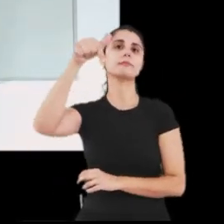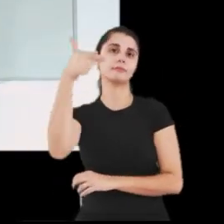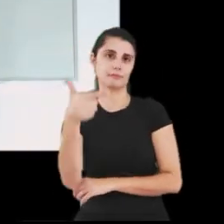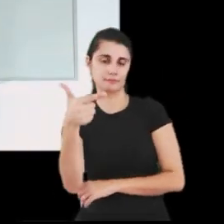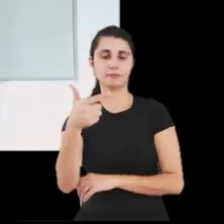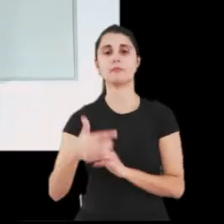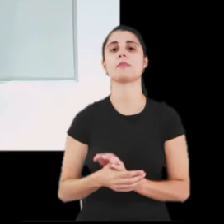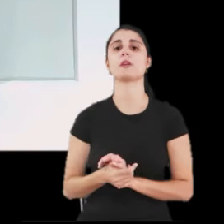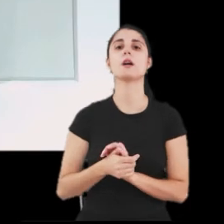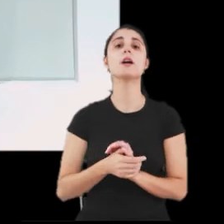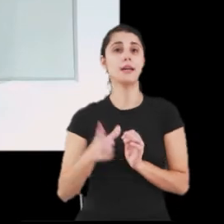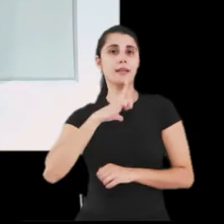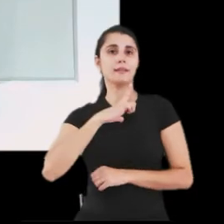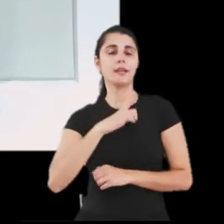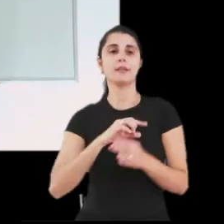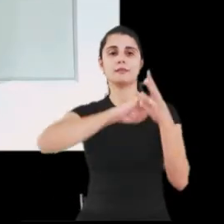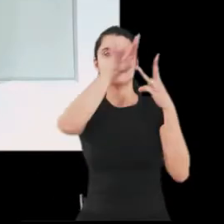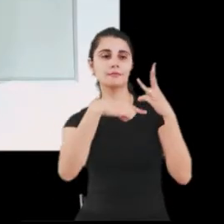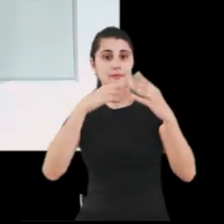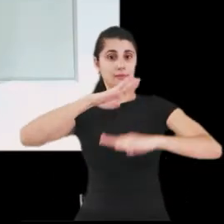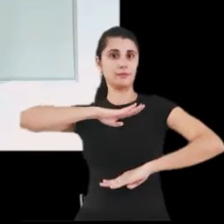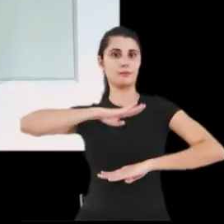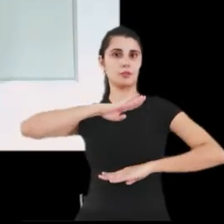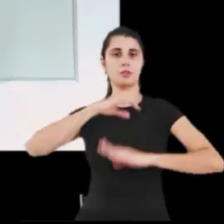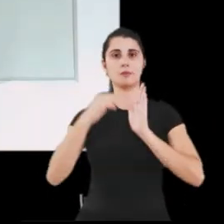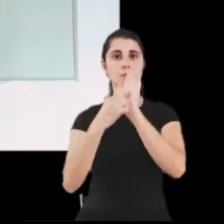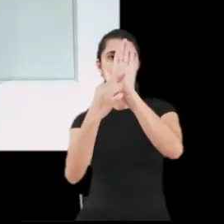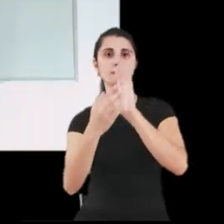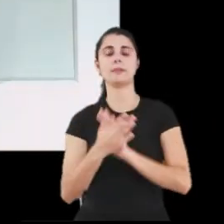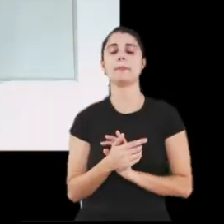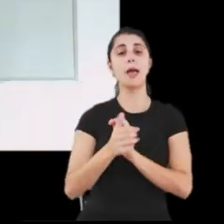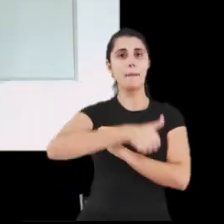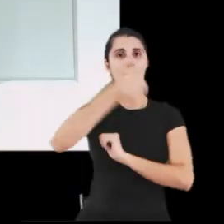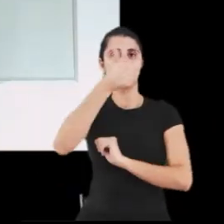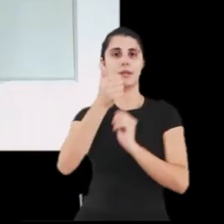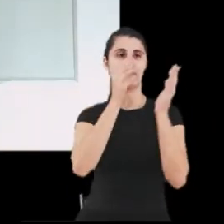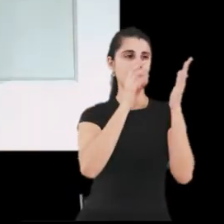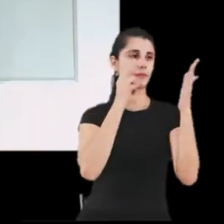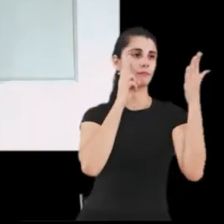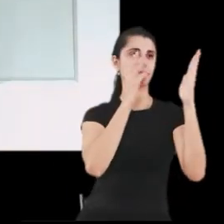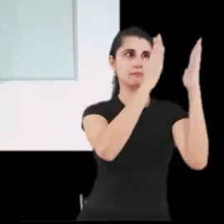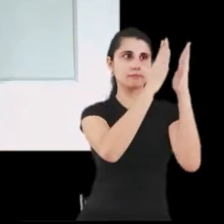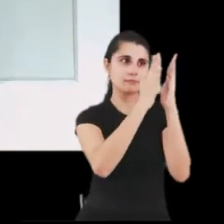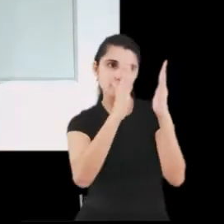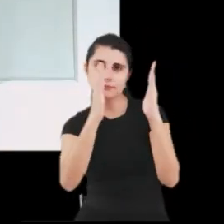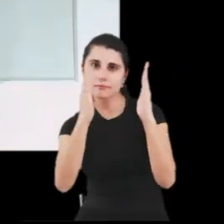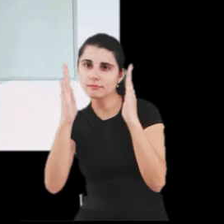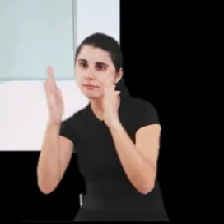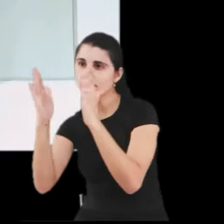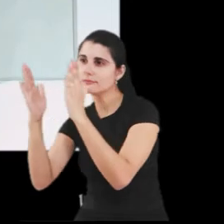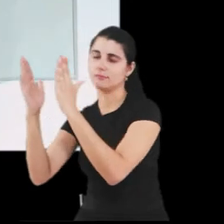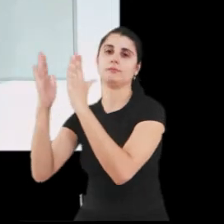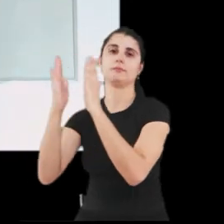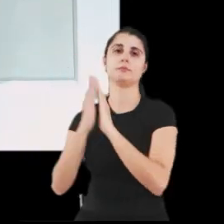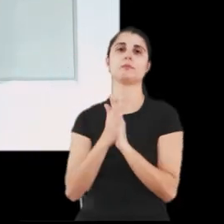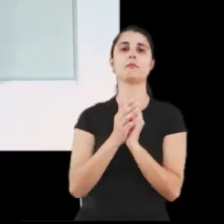72. A primeira forma de cálculo é através da inspeção. Como ficaria isso? Eu vou